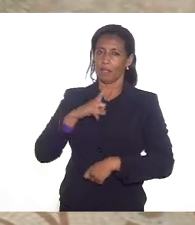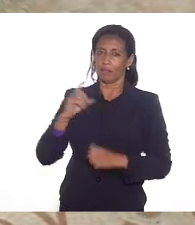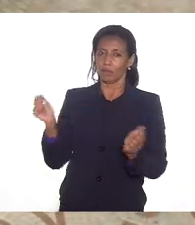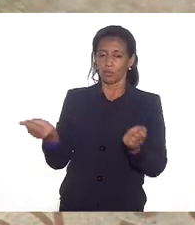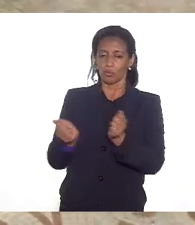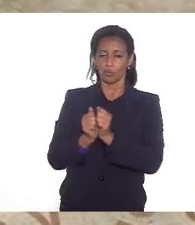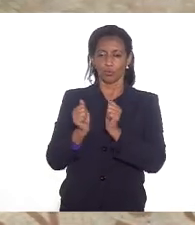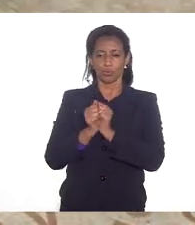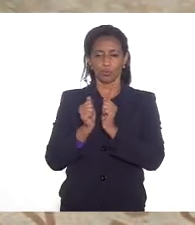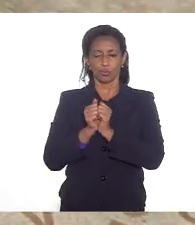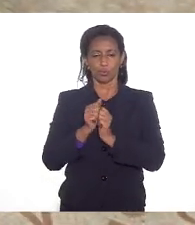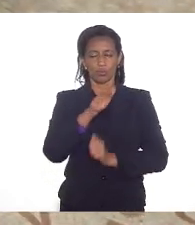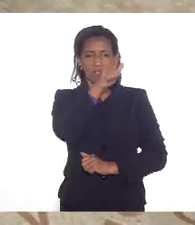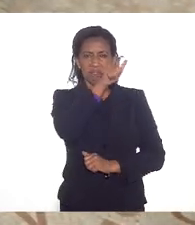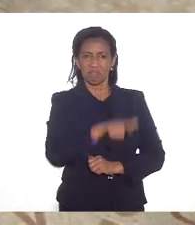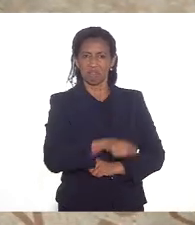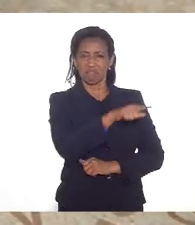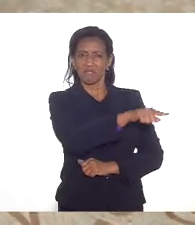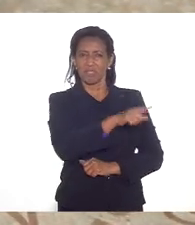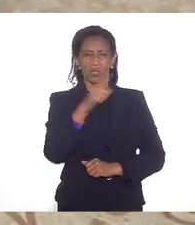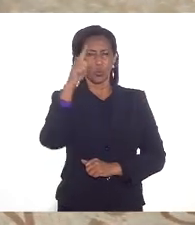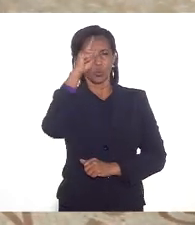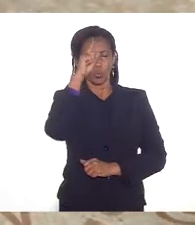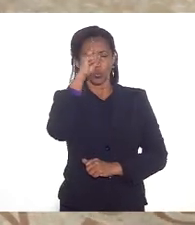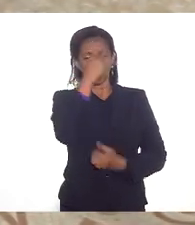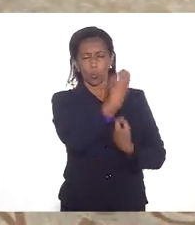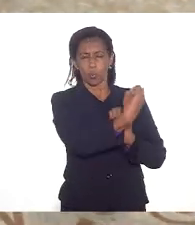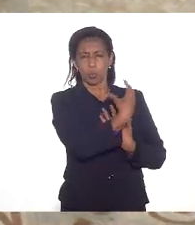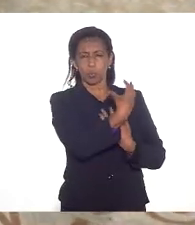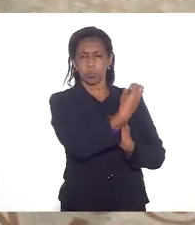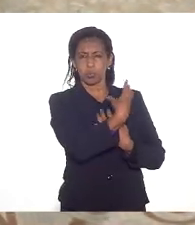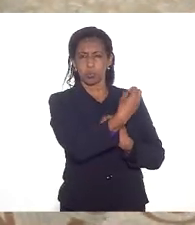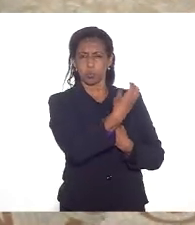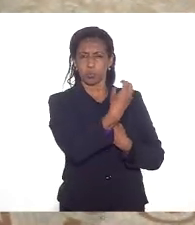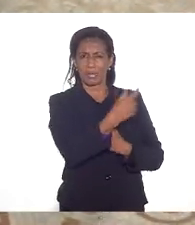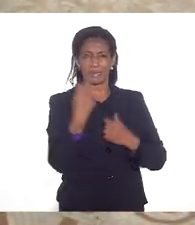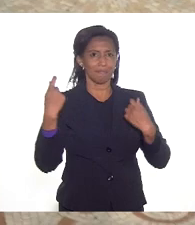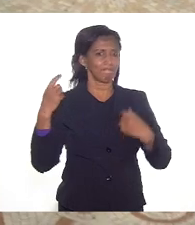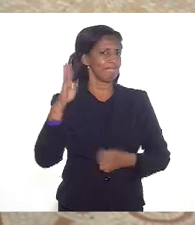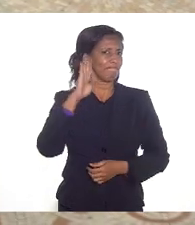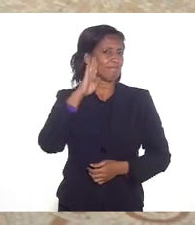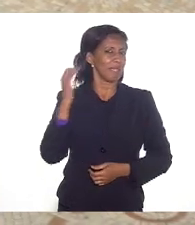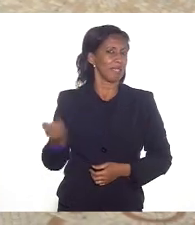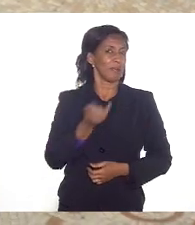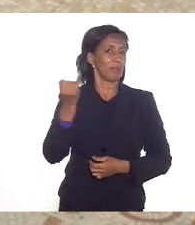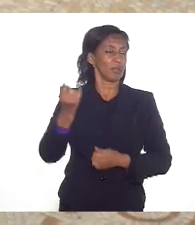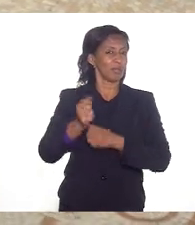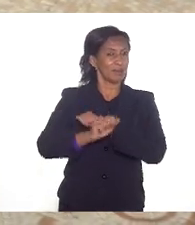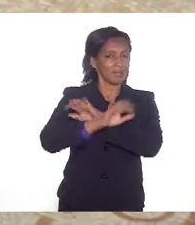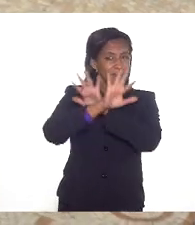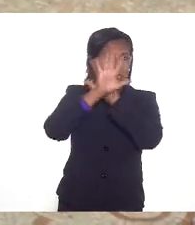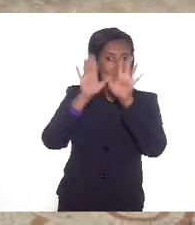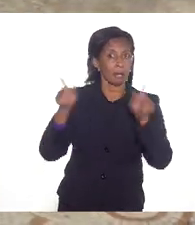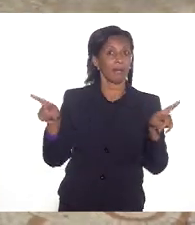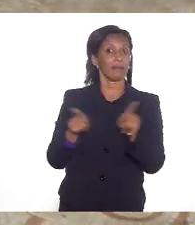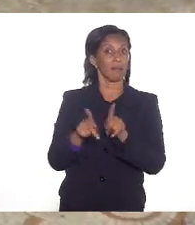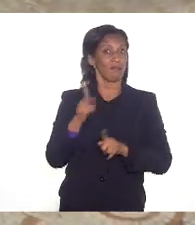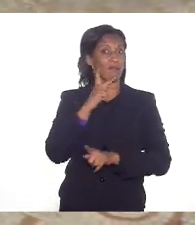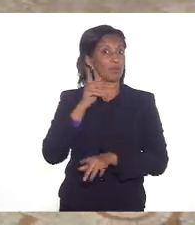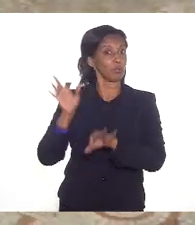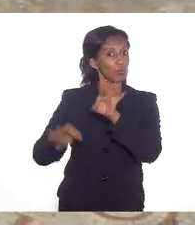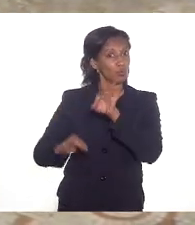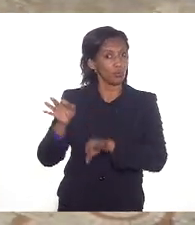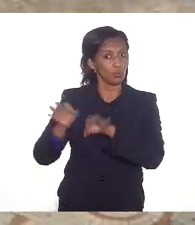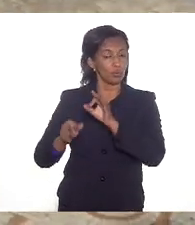junto né aquele que dia a dia nos ensina sobre a transparência mas nos ensina também sobre justiça